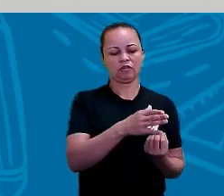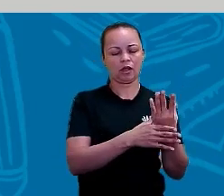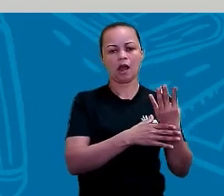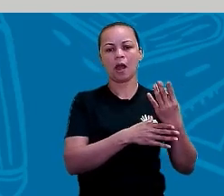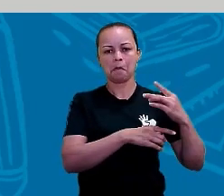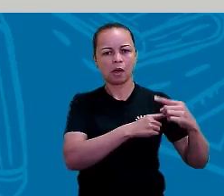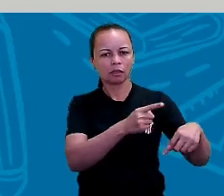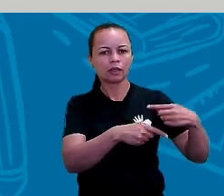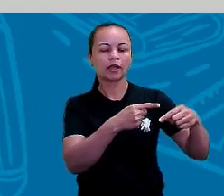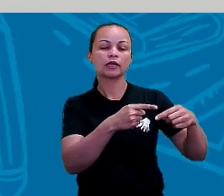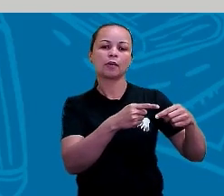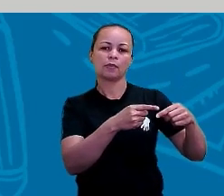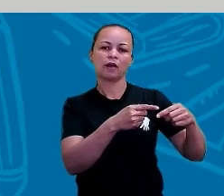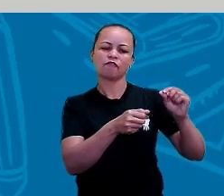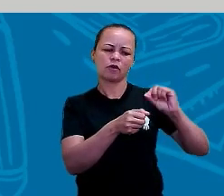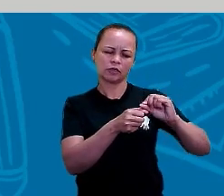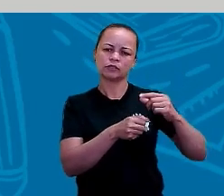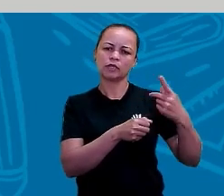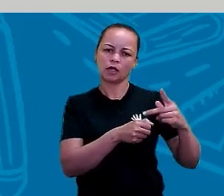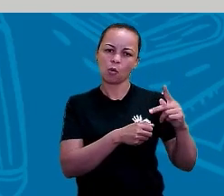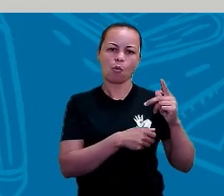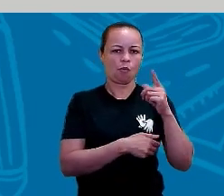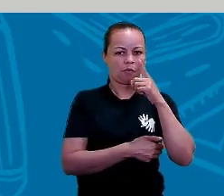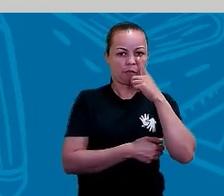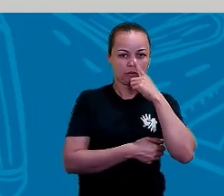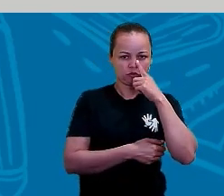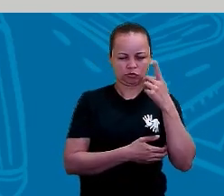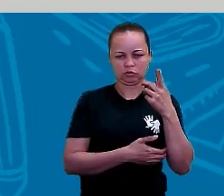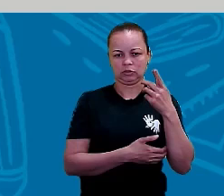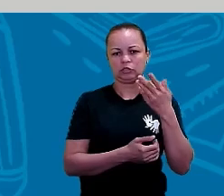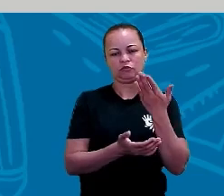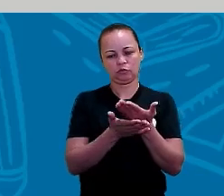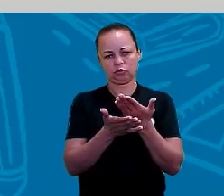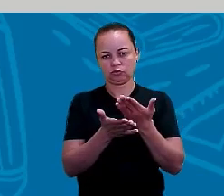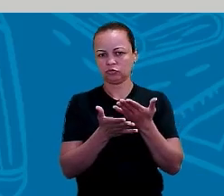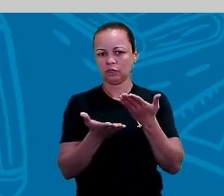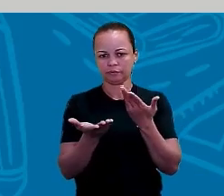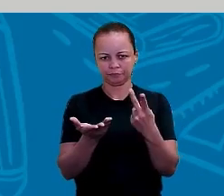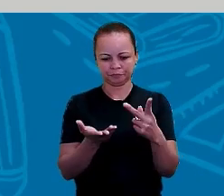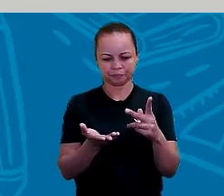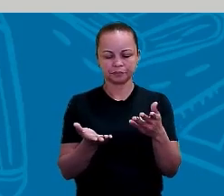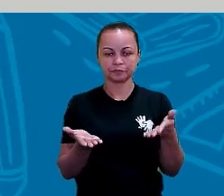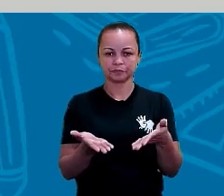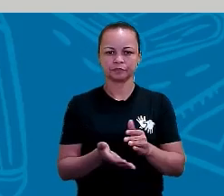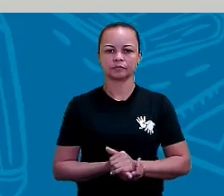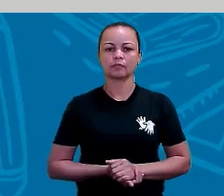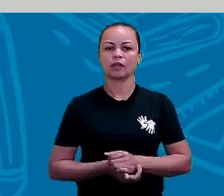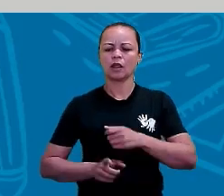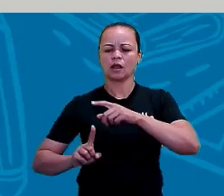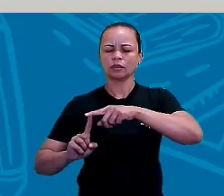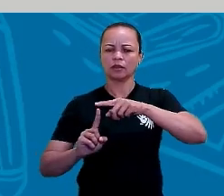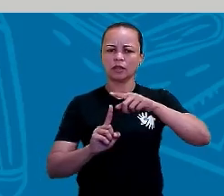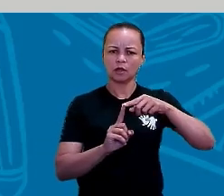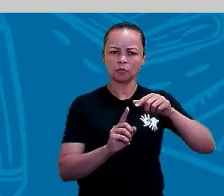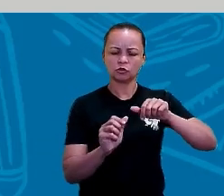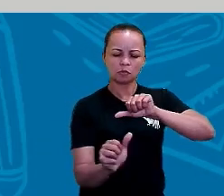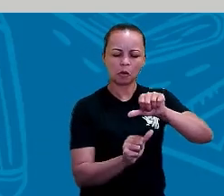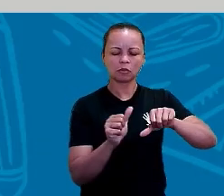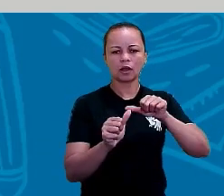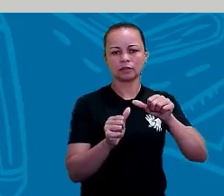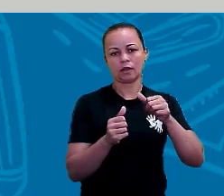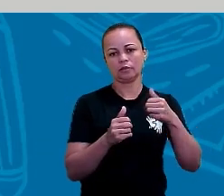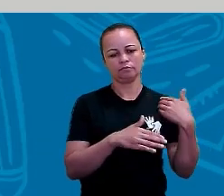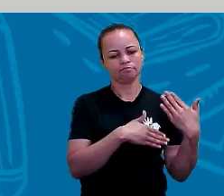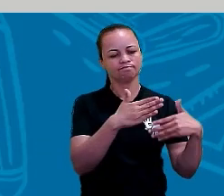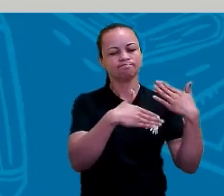aquele biscoito. Então, vamos estudar um pouquinho isso hoje, tá bom? Então, vê só. Existem vários tipos de modalidades de produção